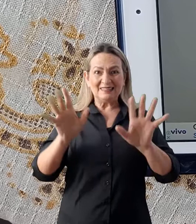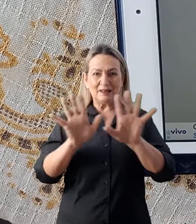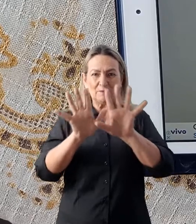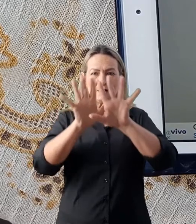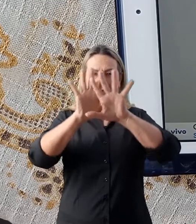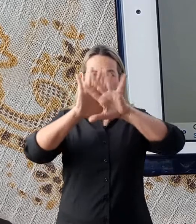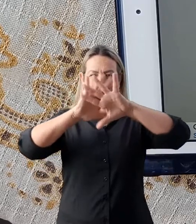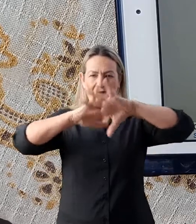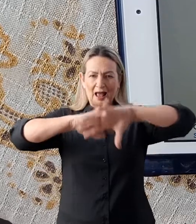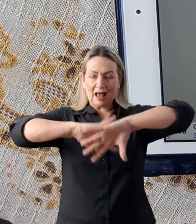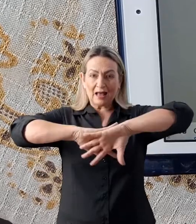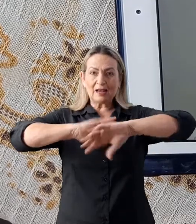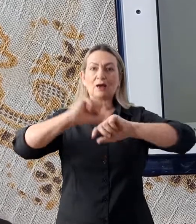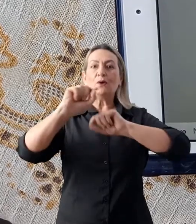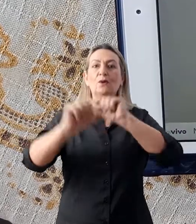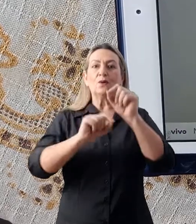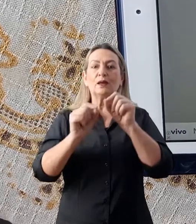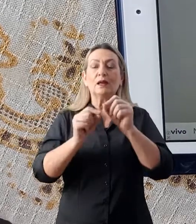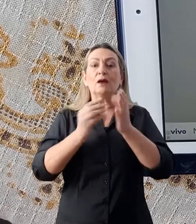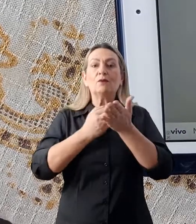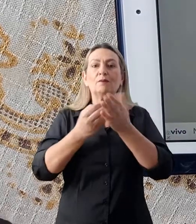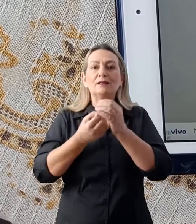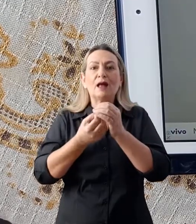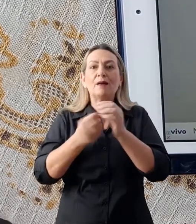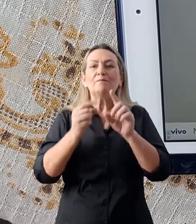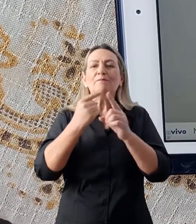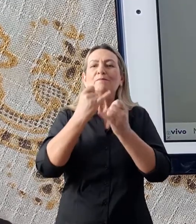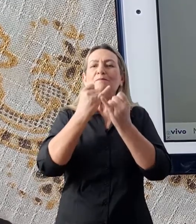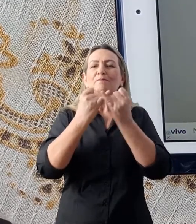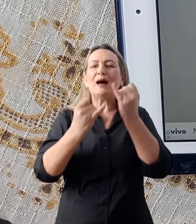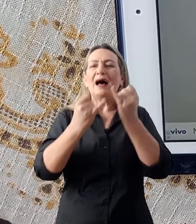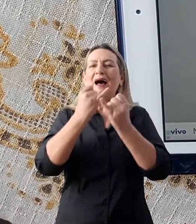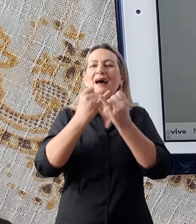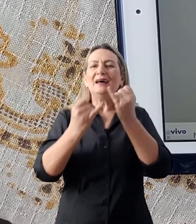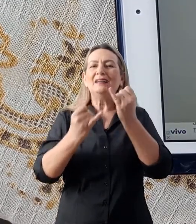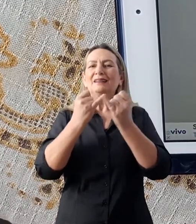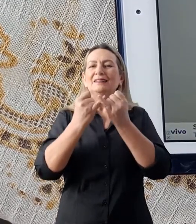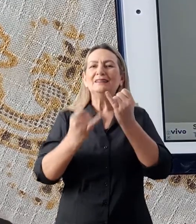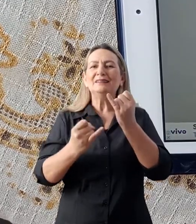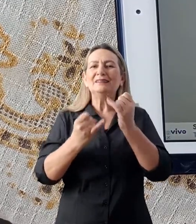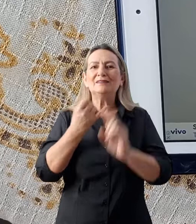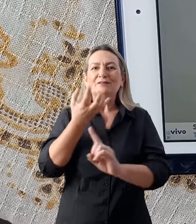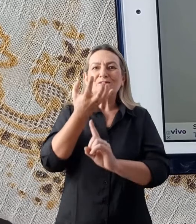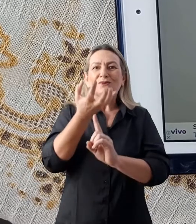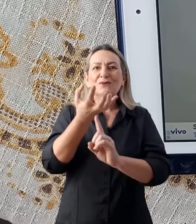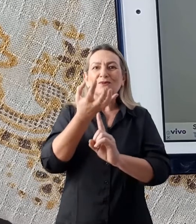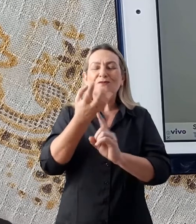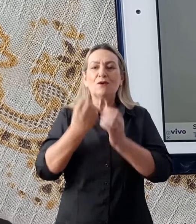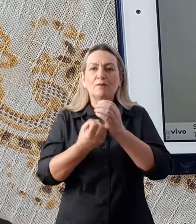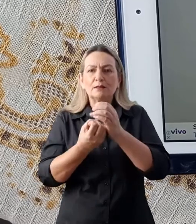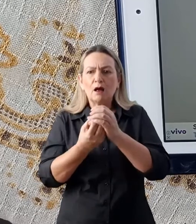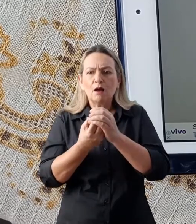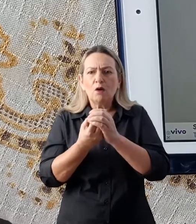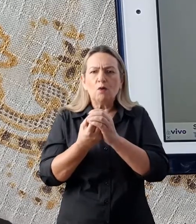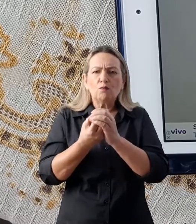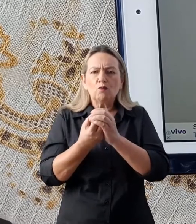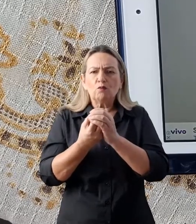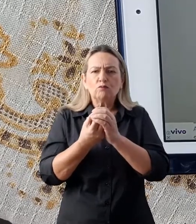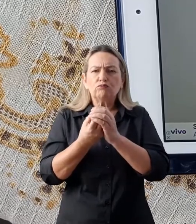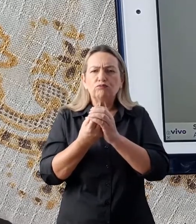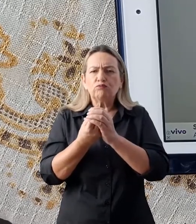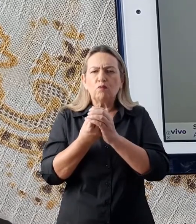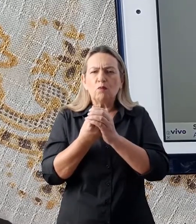gente percebe que ela vai se construindo de dentro para fora como se fosse realmente uma flor desabrochando, digamos assim.